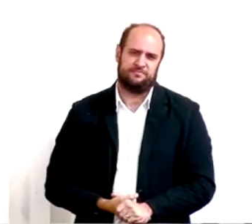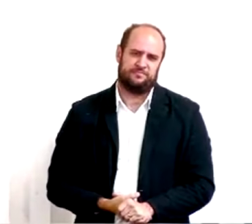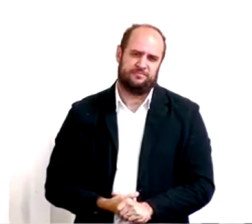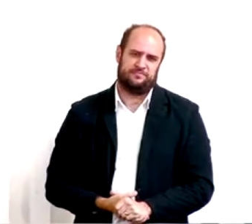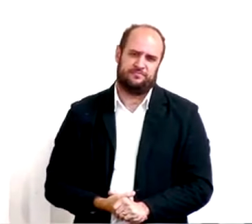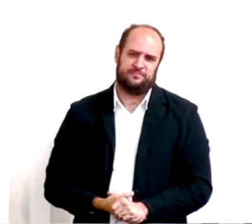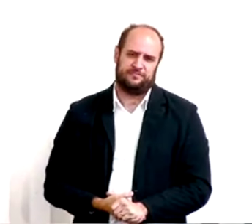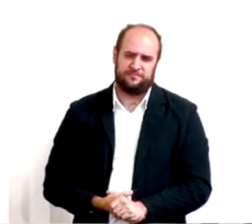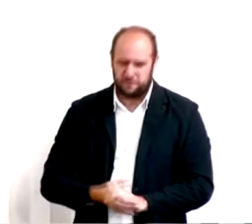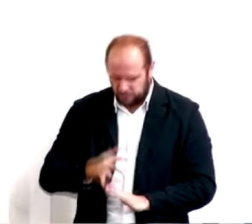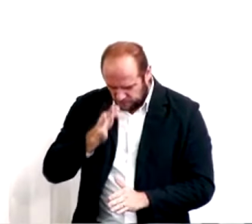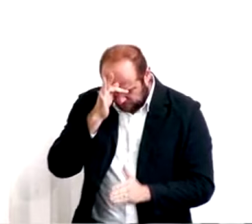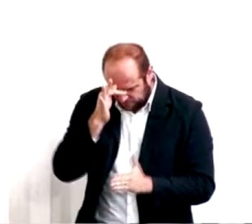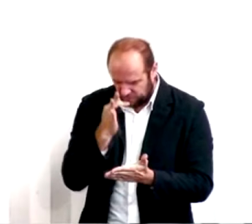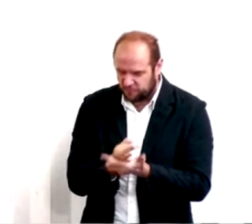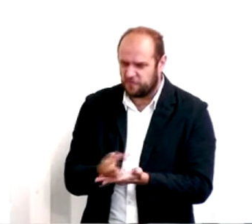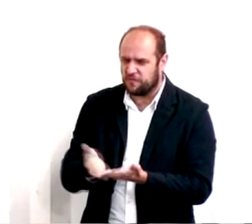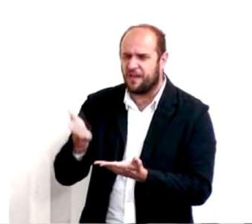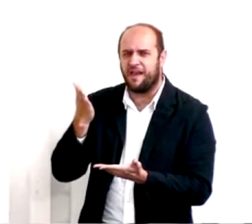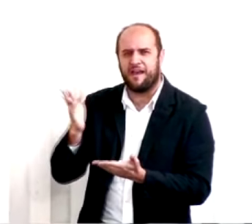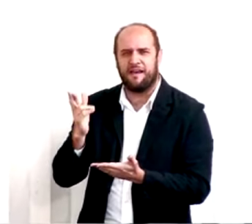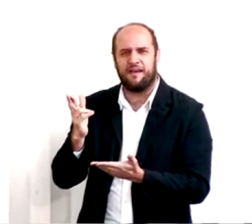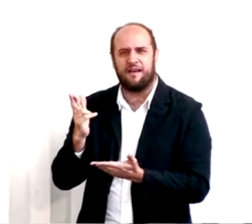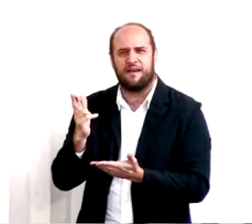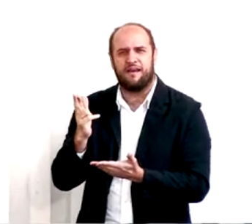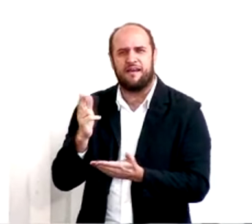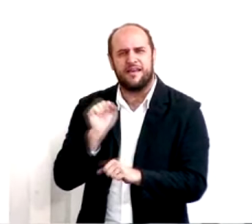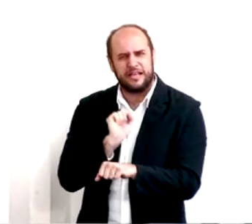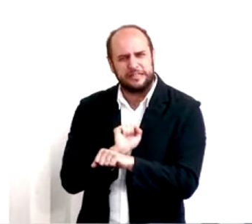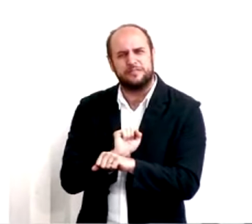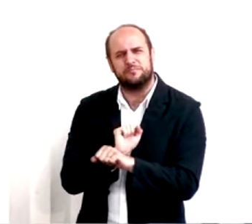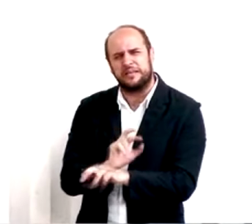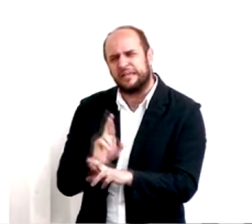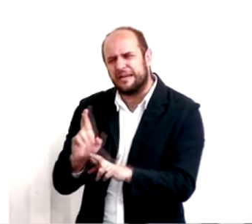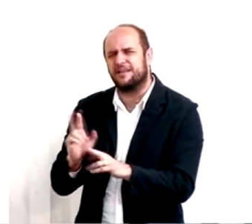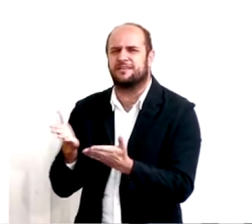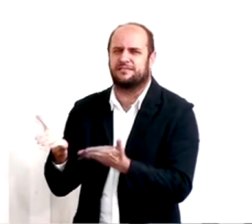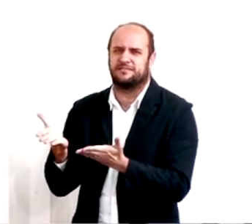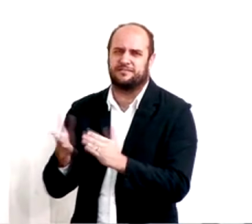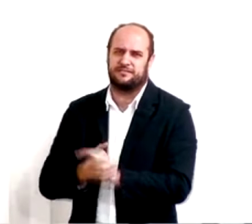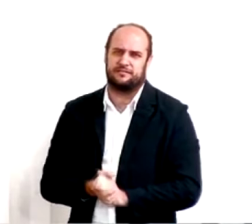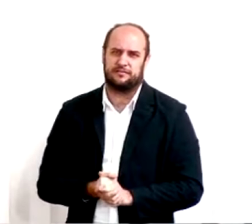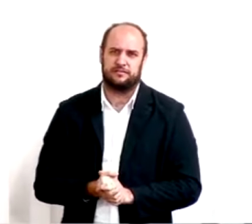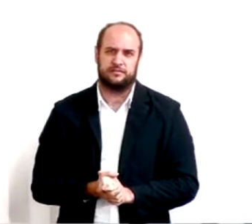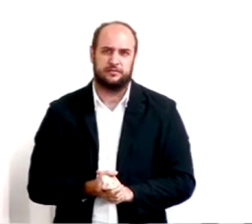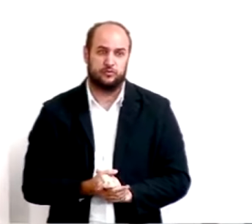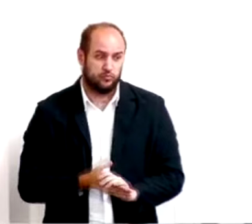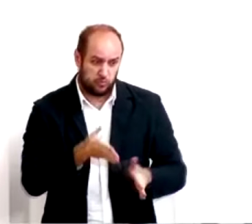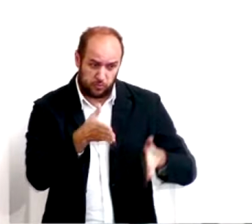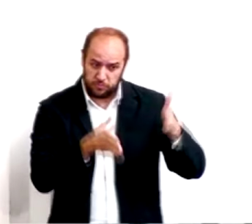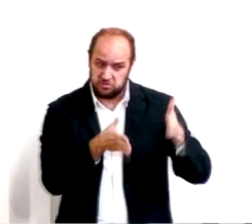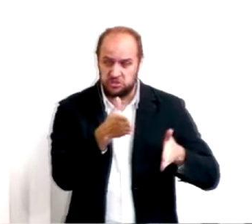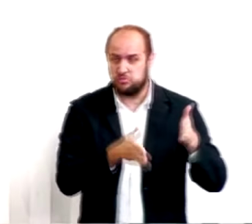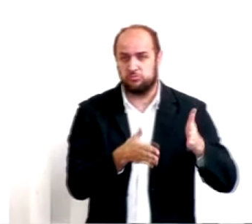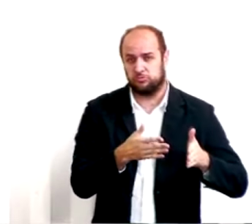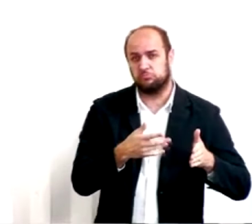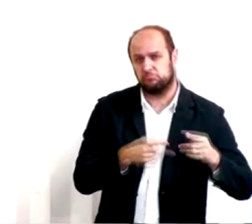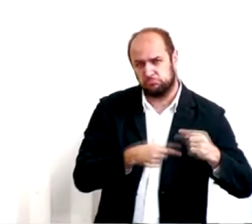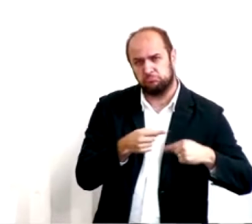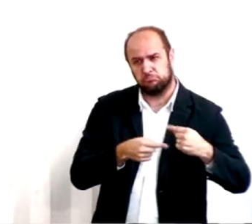em mim é nisso que está a nossa esperança nós vivemos para ele esse mundo vai passar está passando